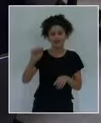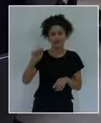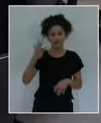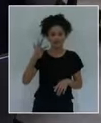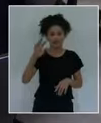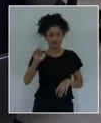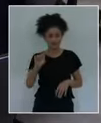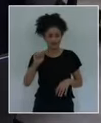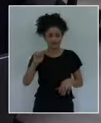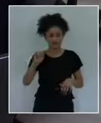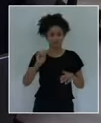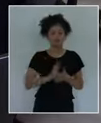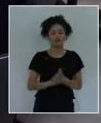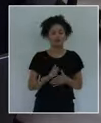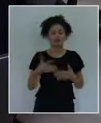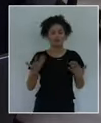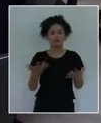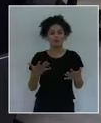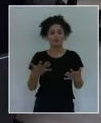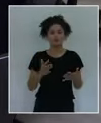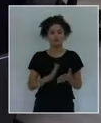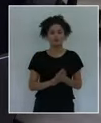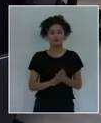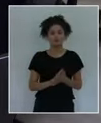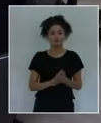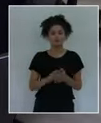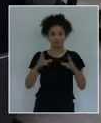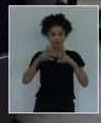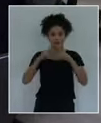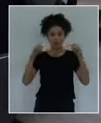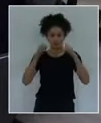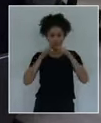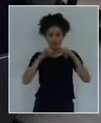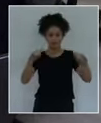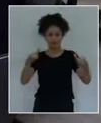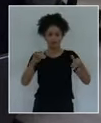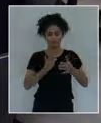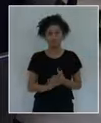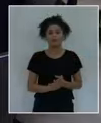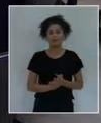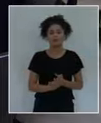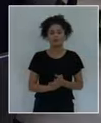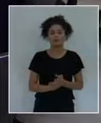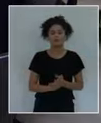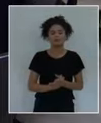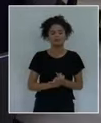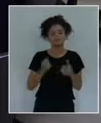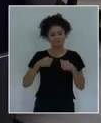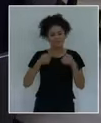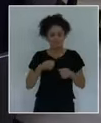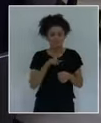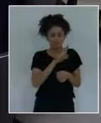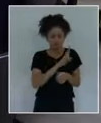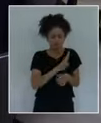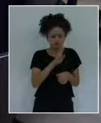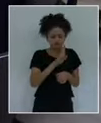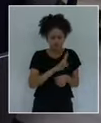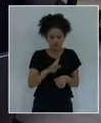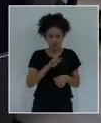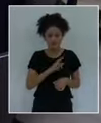o pronunciamento da Câmara se tiver verificado, com a relação nominal dos vereadores presentes